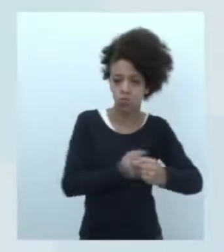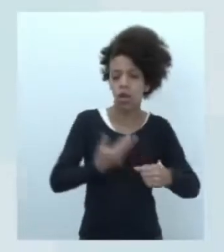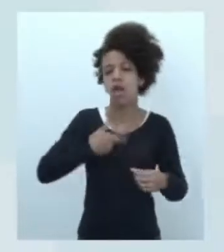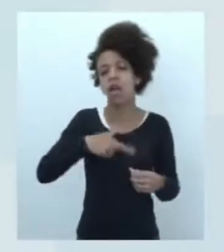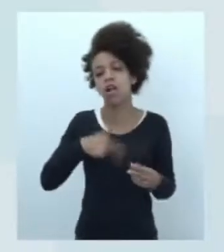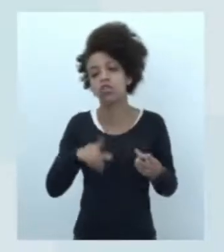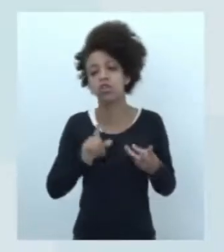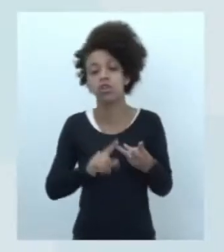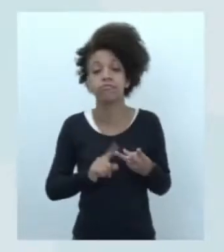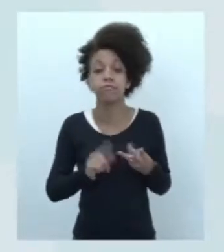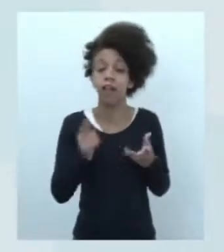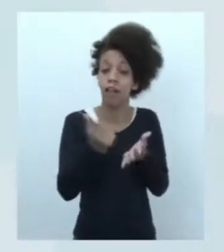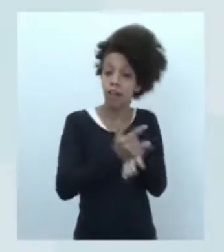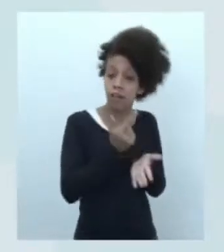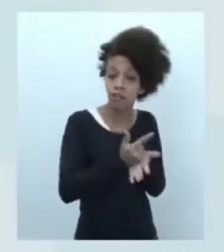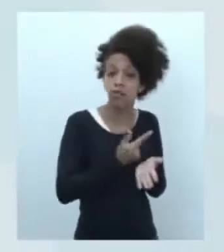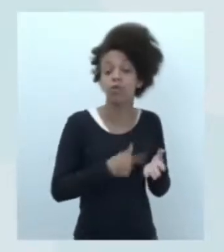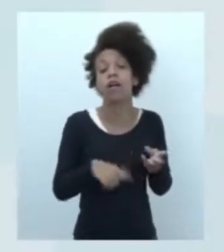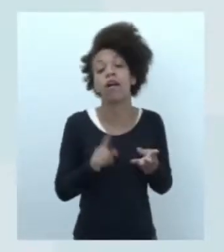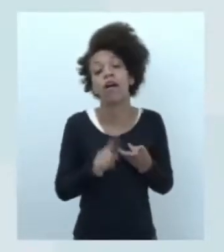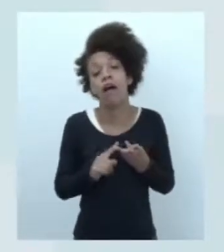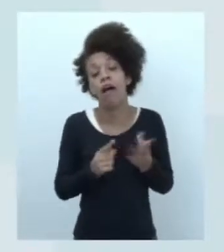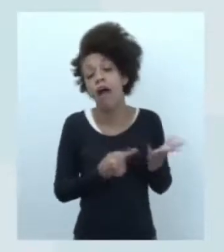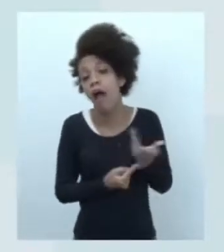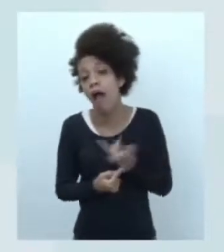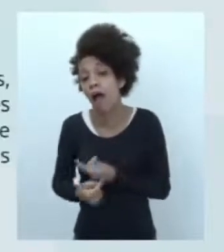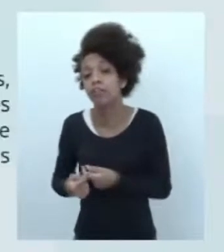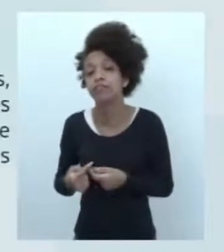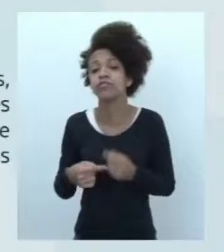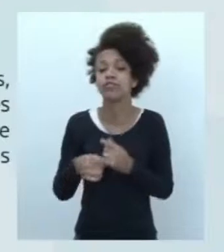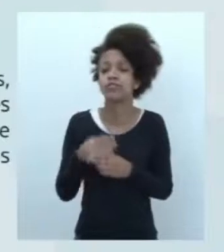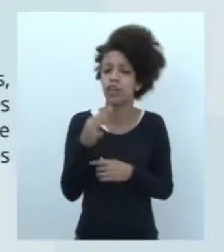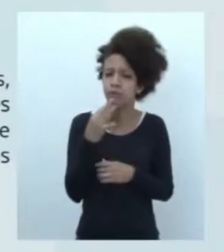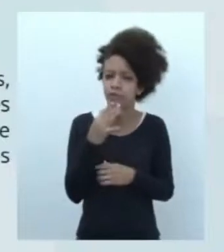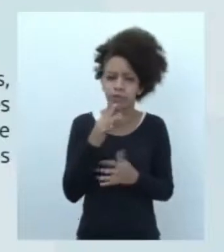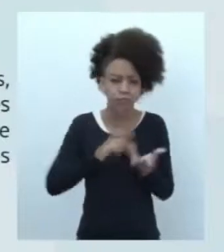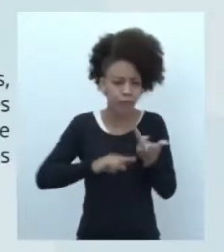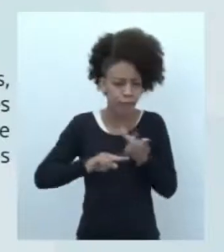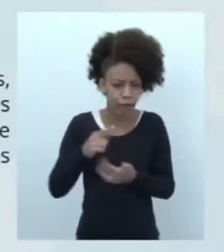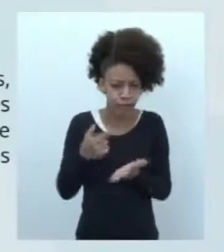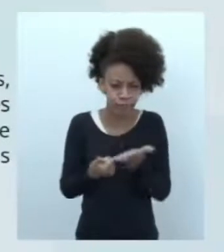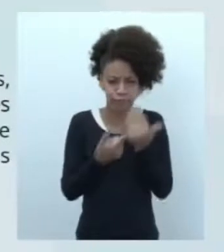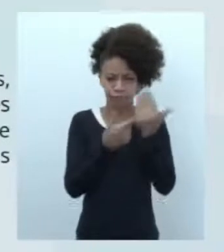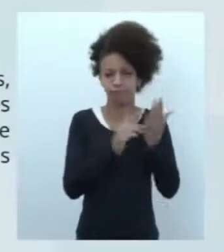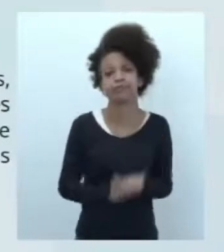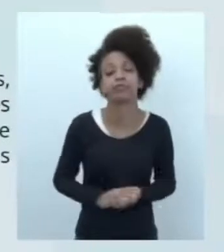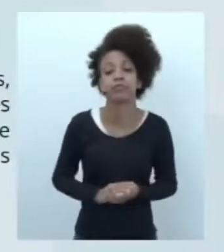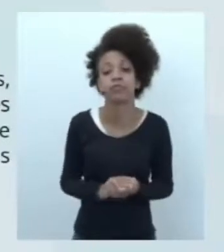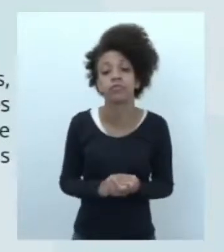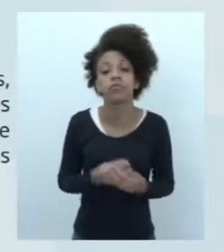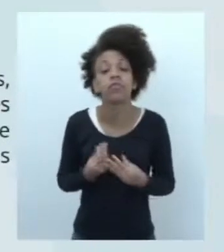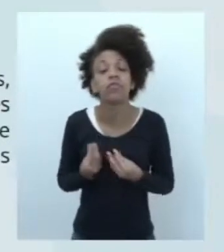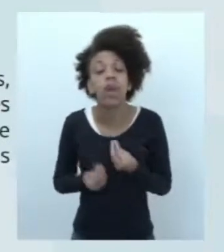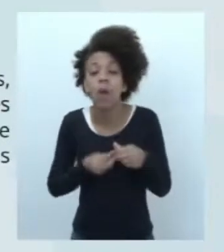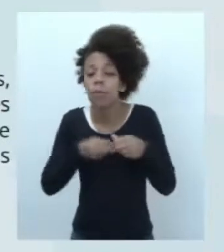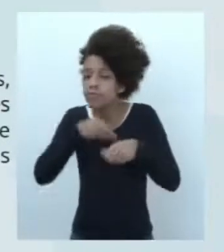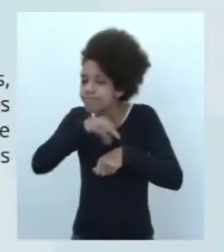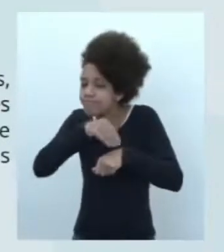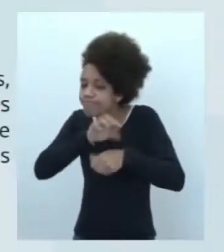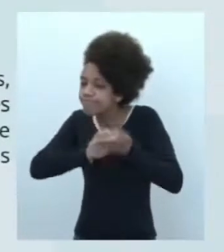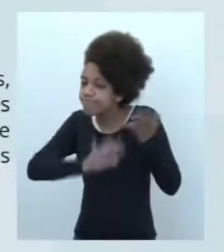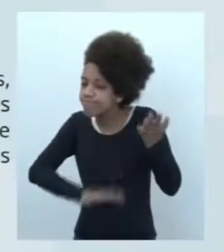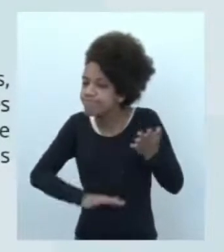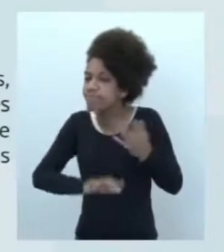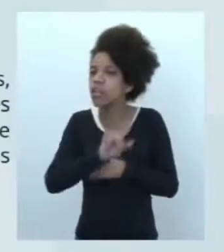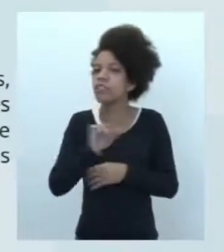literatura, arte, técnicas e conhecimentos diversos, entre outros. Como sugestão de atividade, a gente